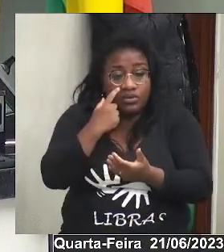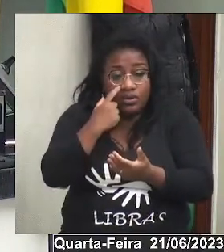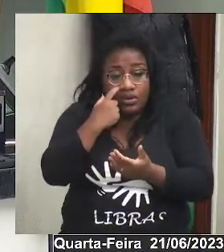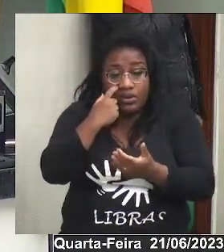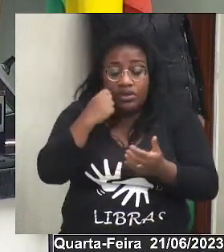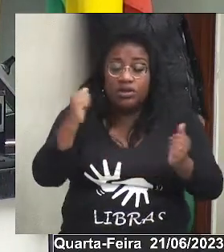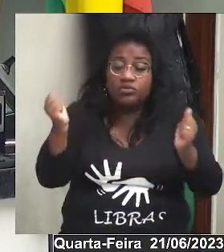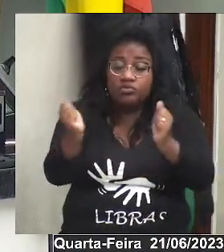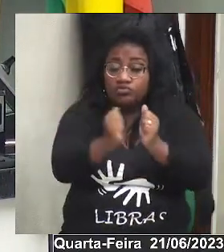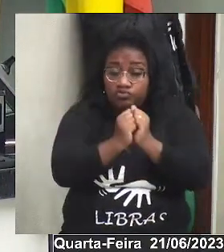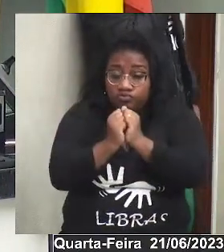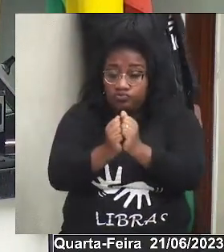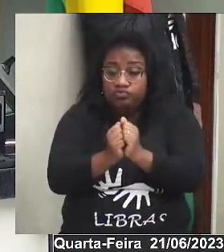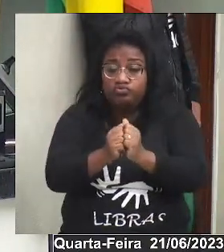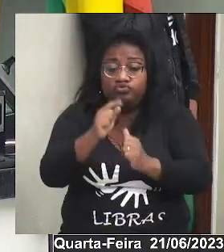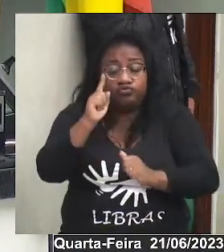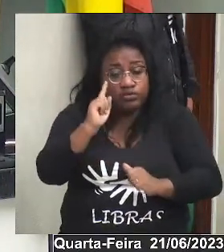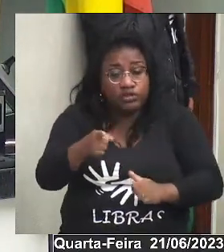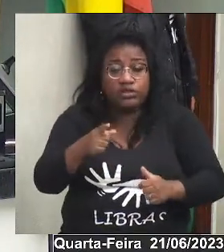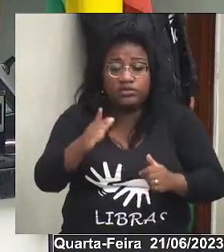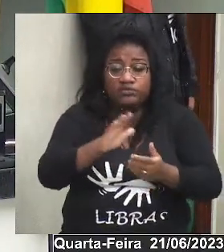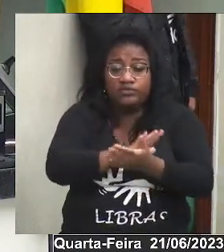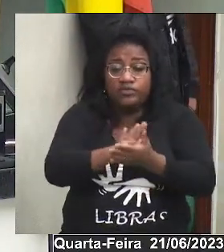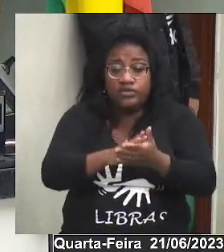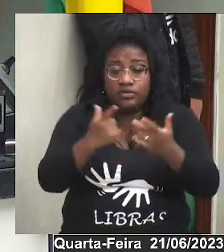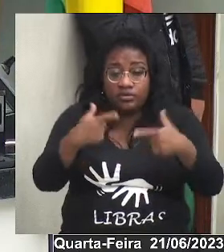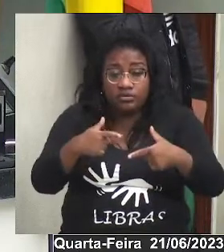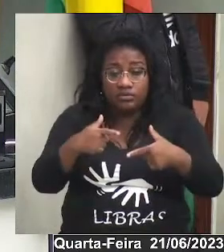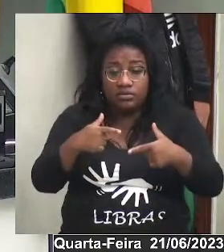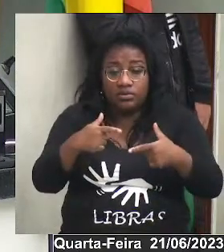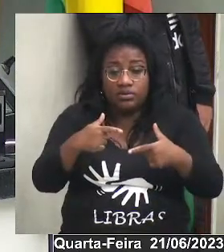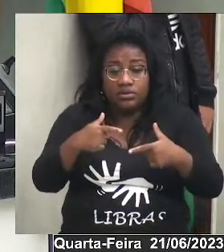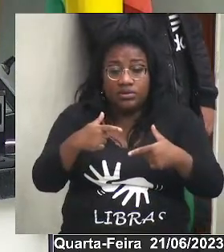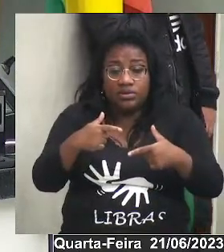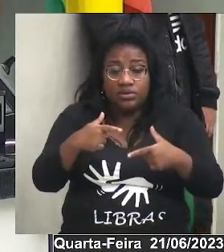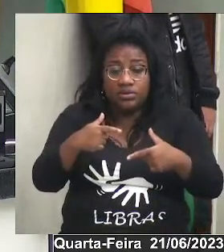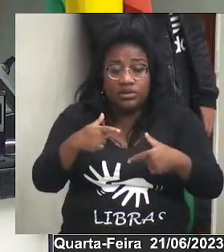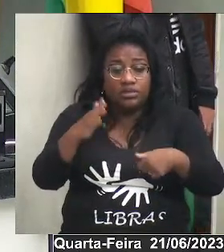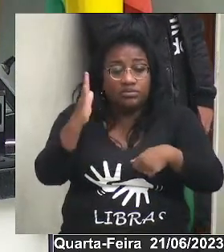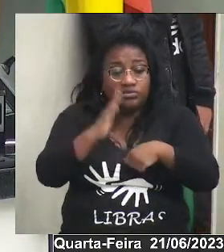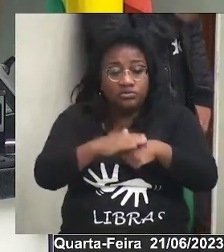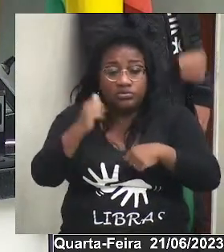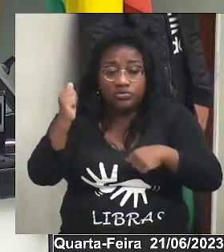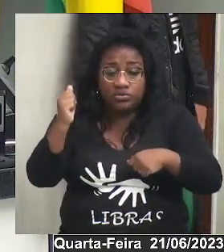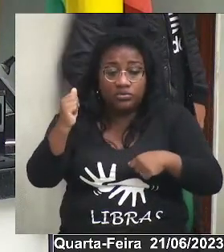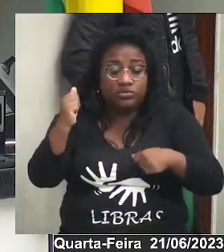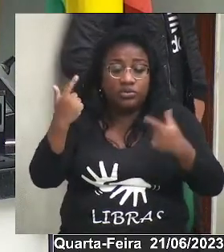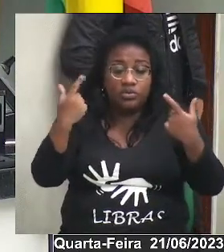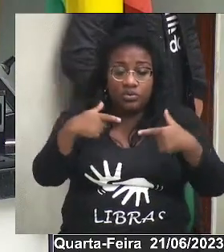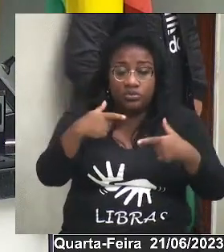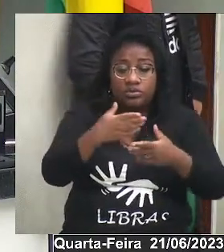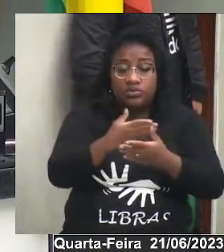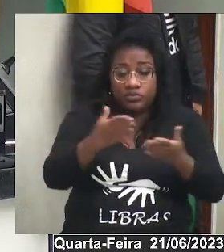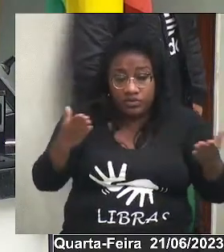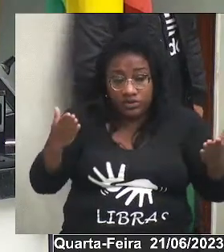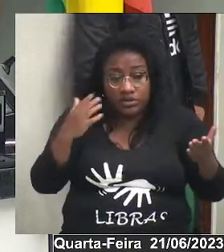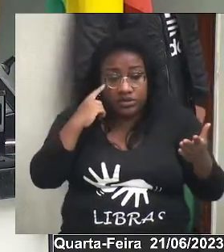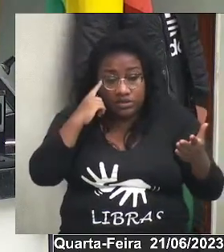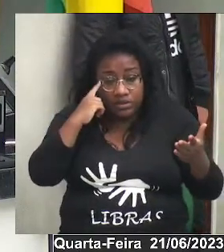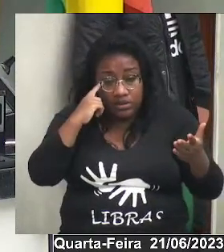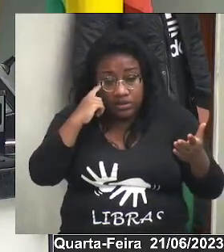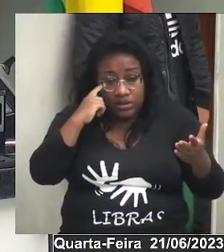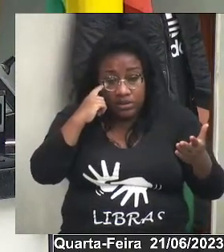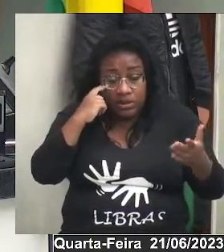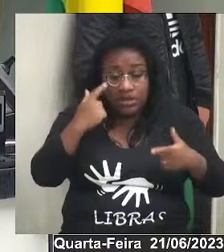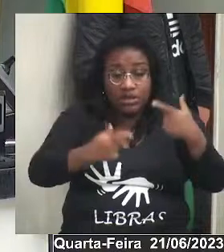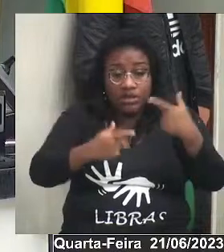possível. Eu estou ao lado de vocês e não voto nada contra vocês. Nem me chama para votar coisas que não for discutir com